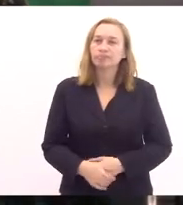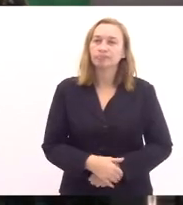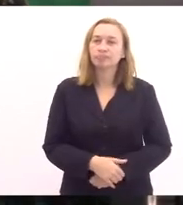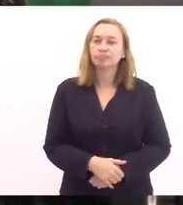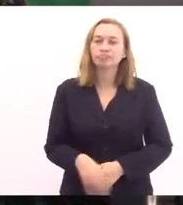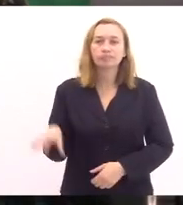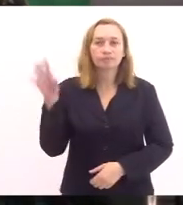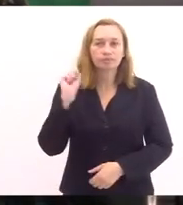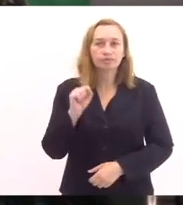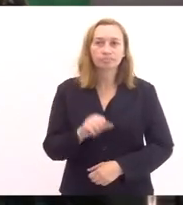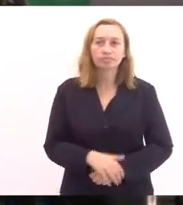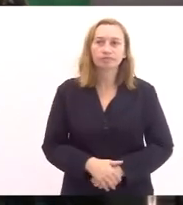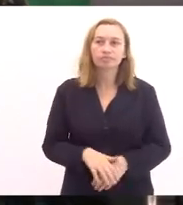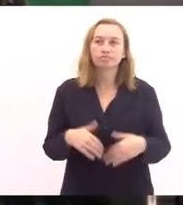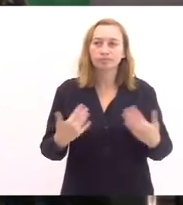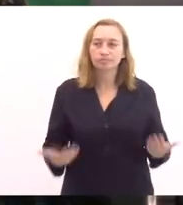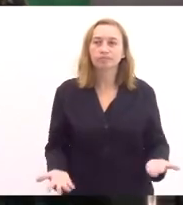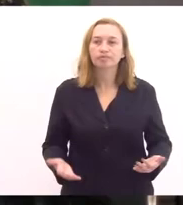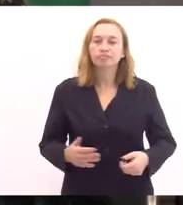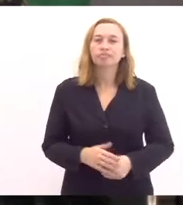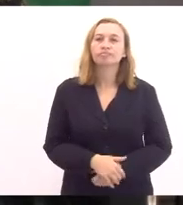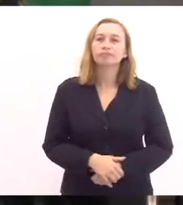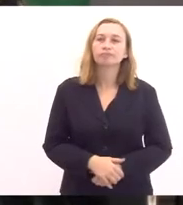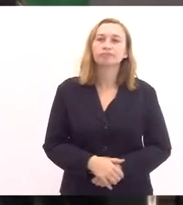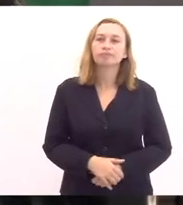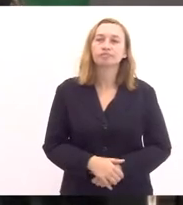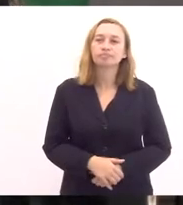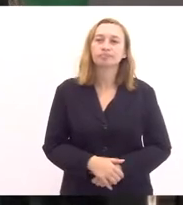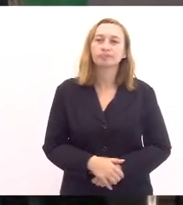ouvindo então a